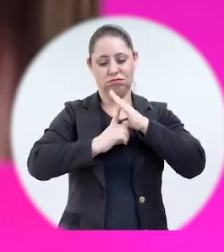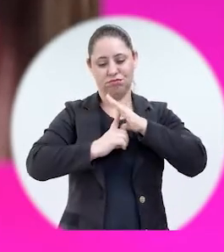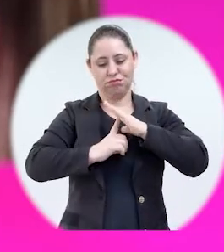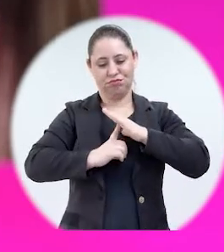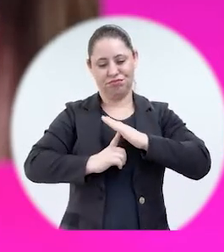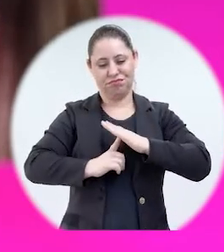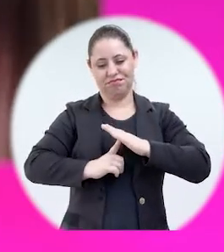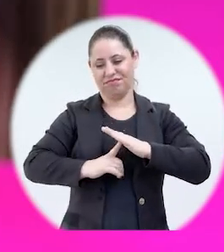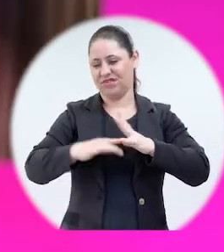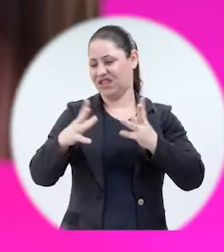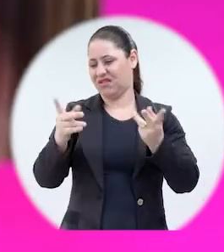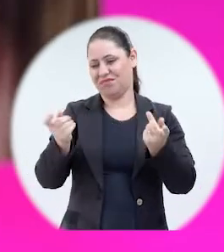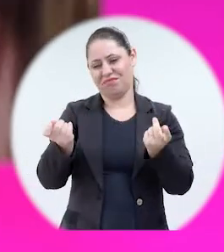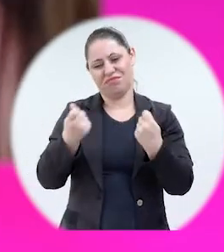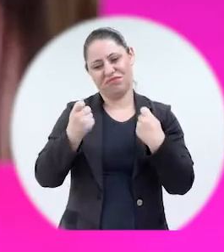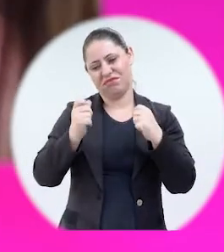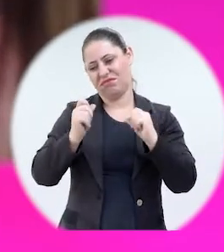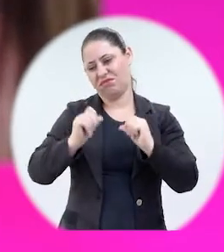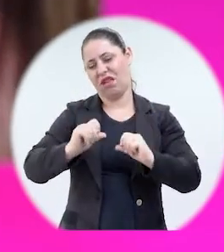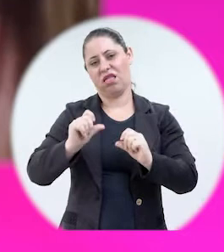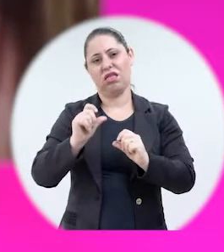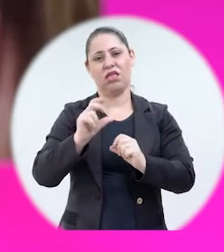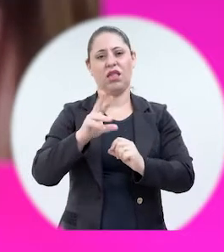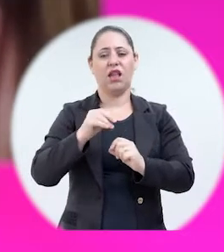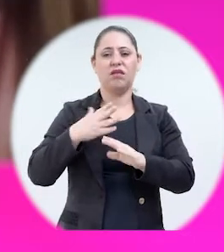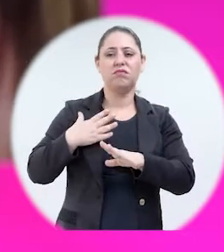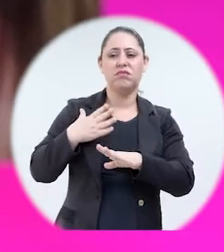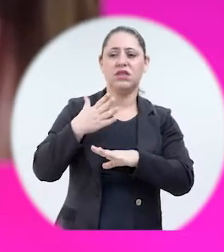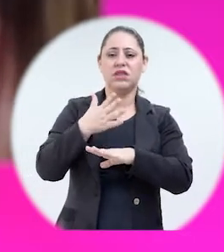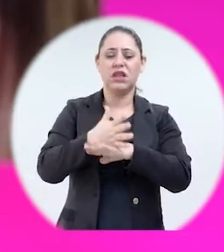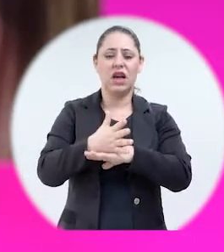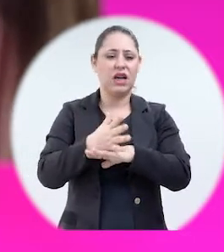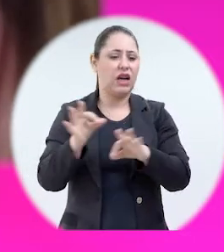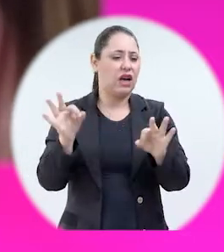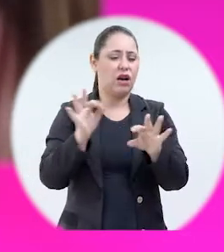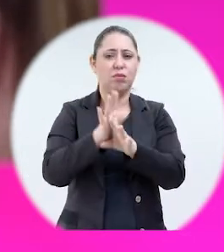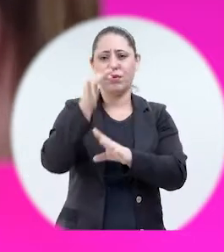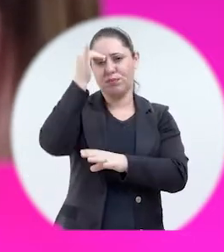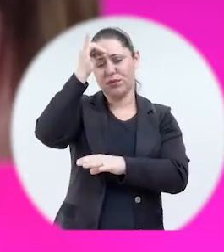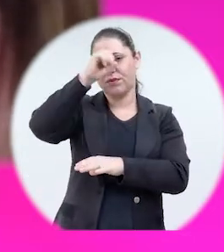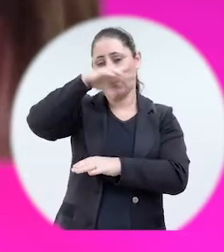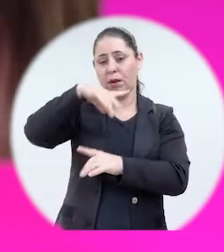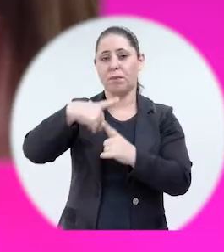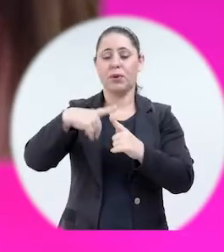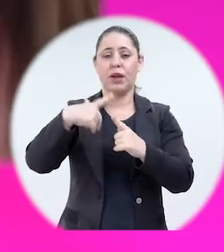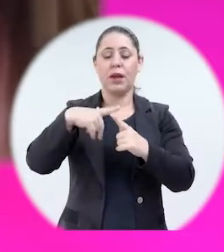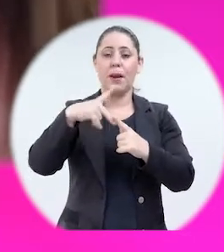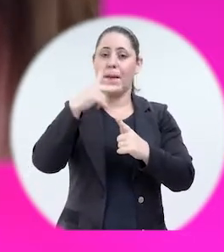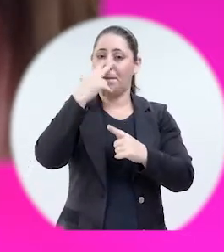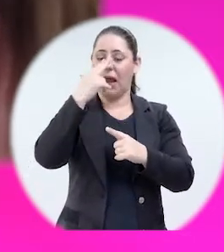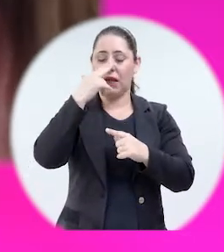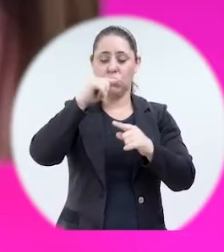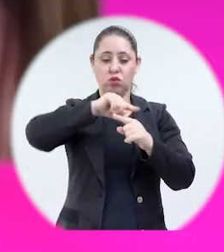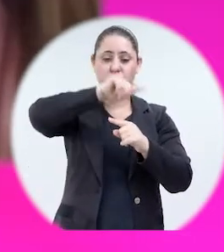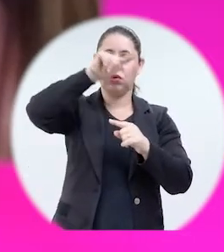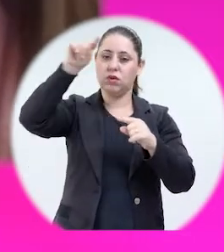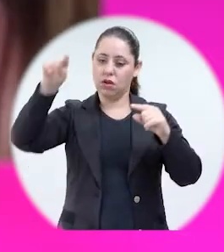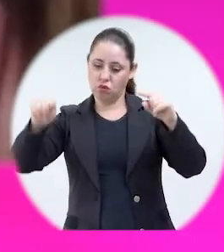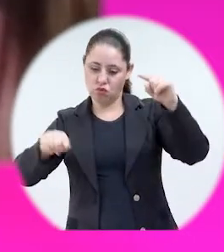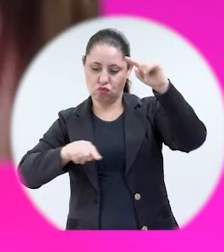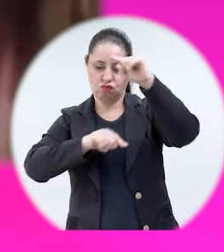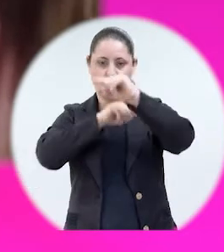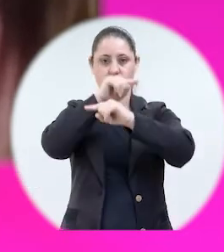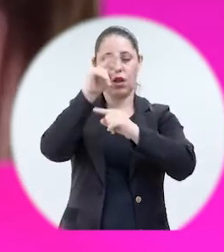autoestima, ela acha que não é capaz, né, de sair desse ciclo da violência, porque é um ciclo, acontece que é um ciclo,